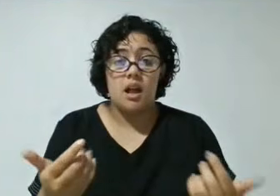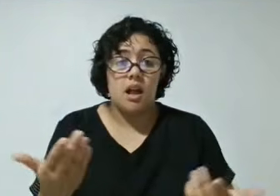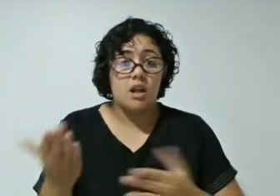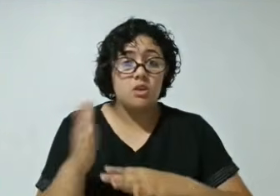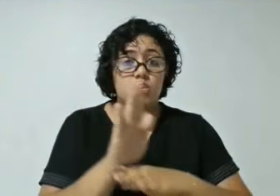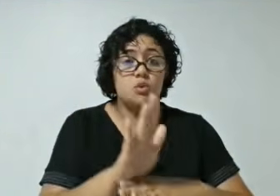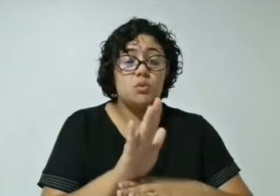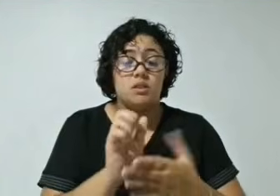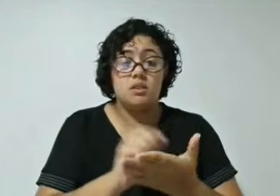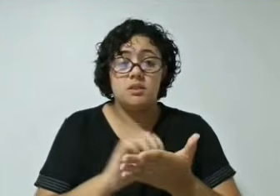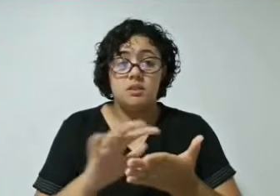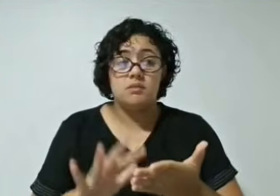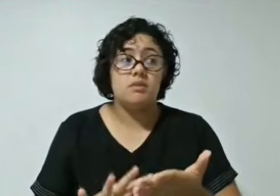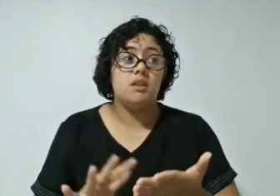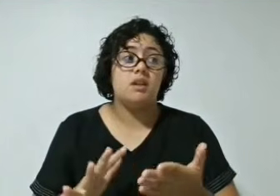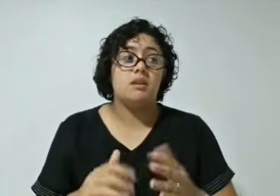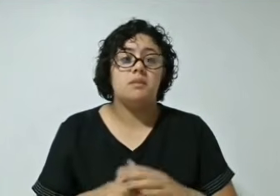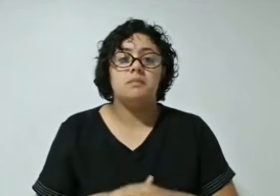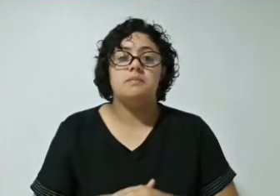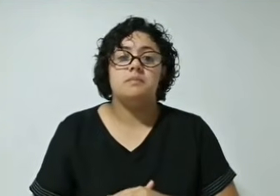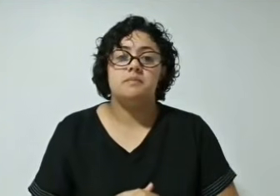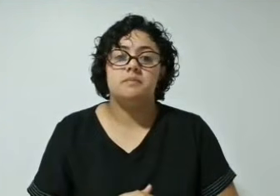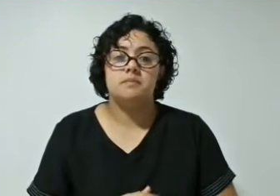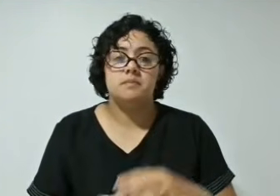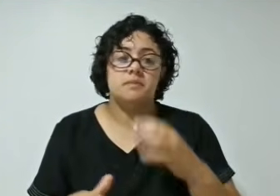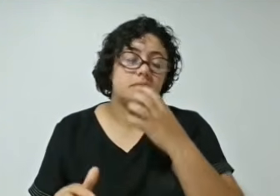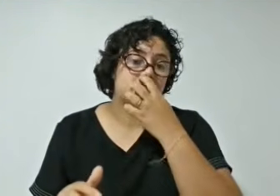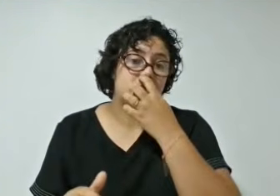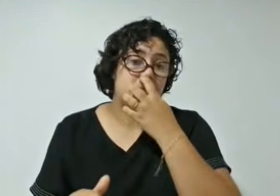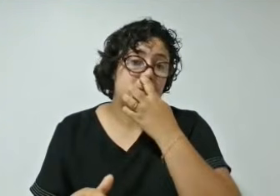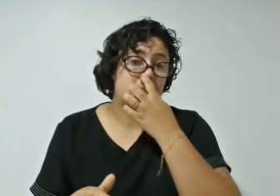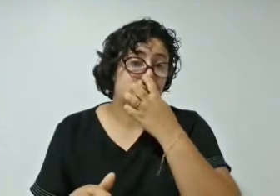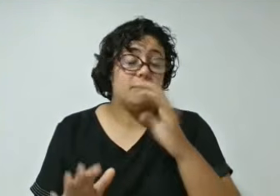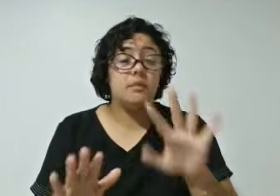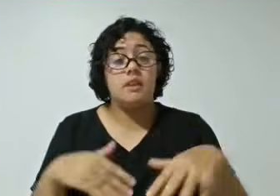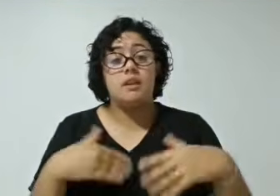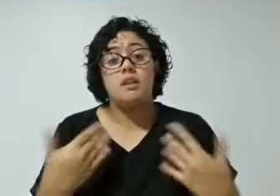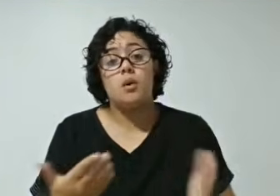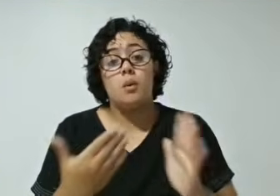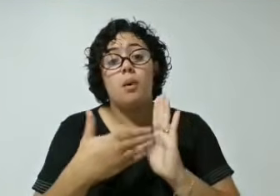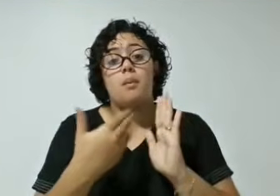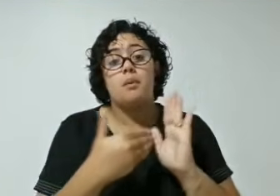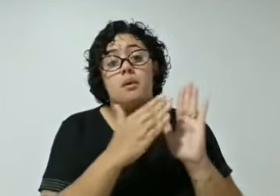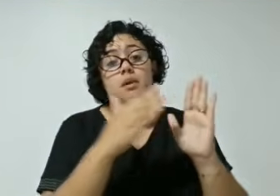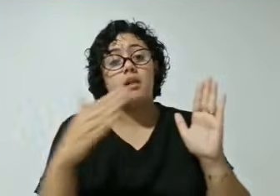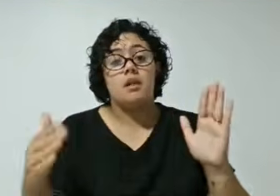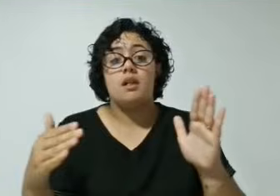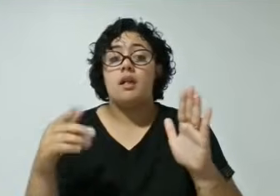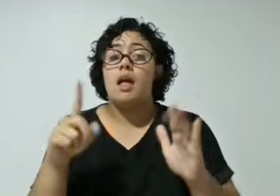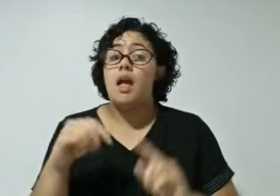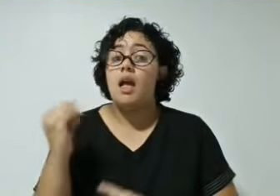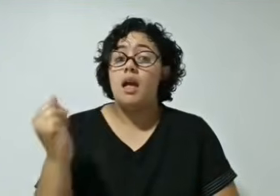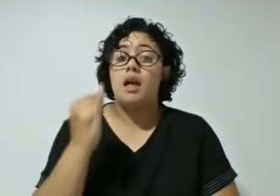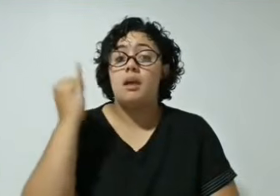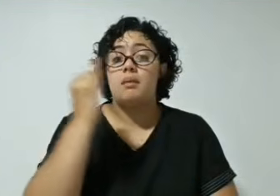também promove. Então, ser bibliotecária foi muito importante para eu conhecer todos os meandros da Fundação.